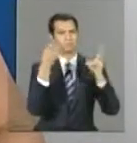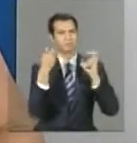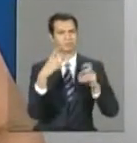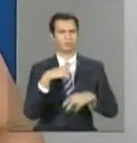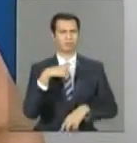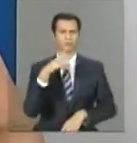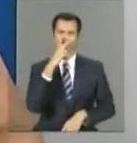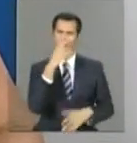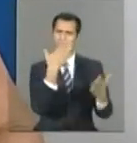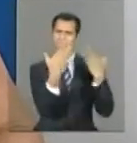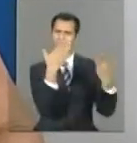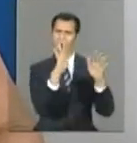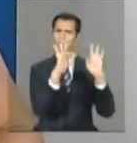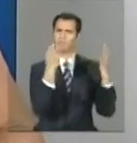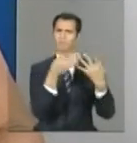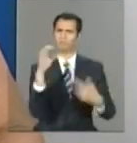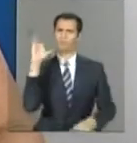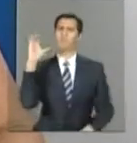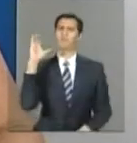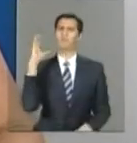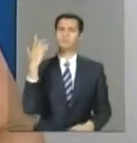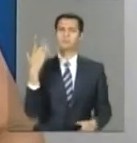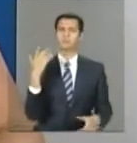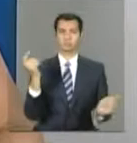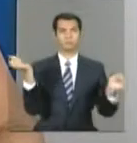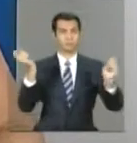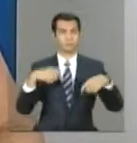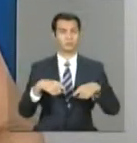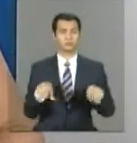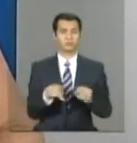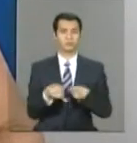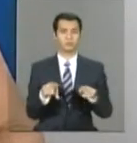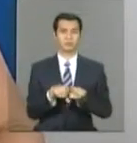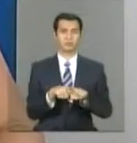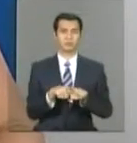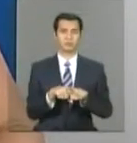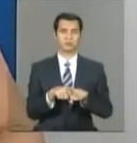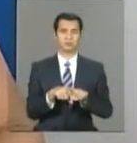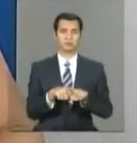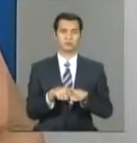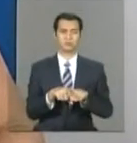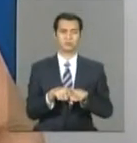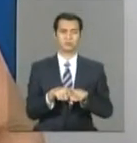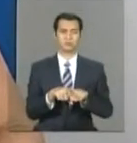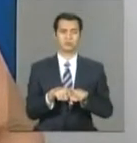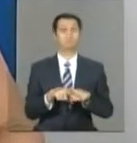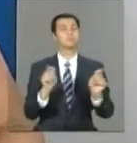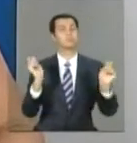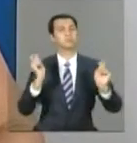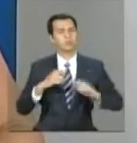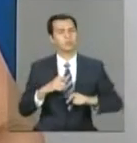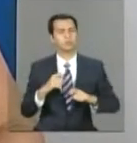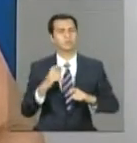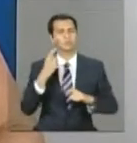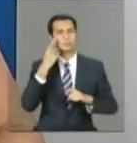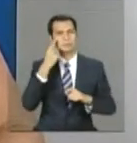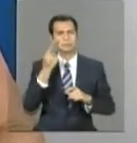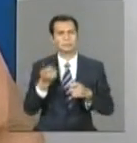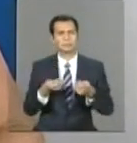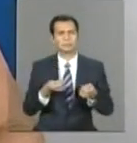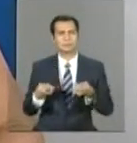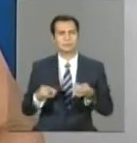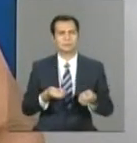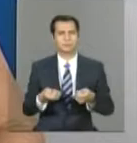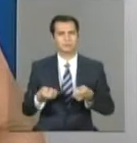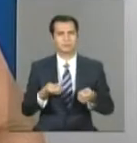omitida pela família, ele pode tomar algumas ações, alguns mecanismos que talvez eu